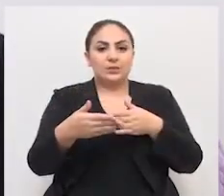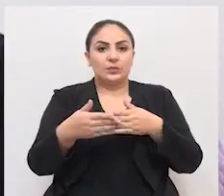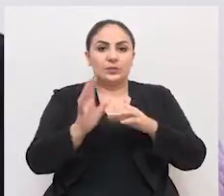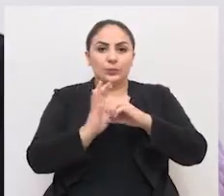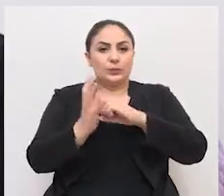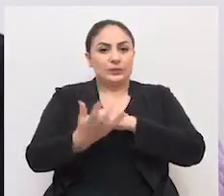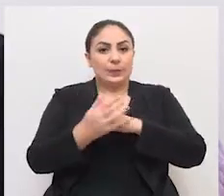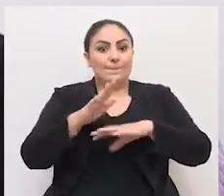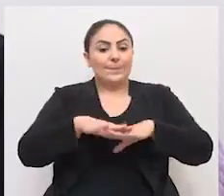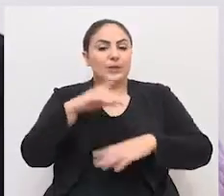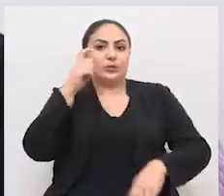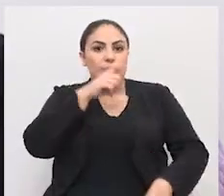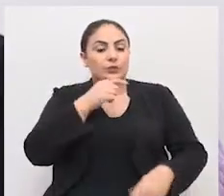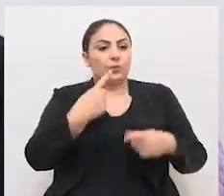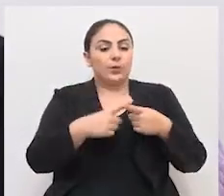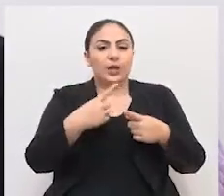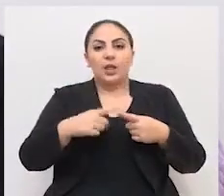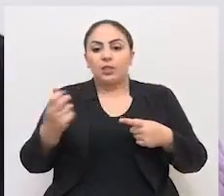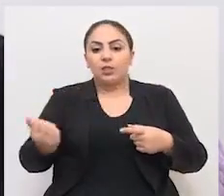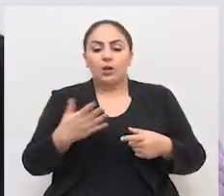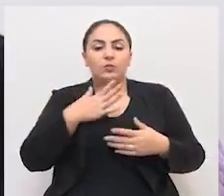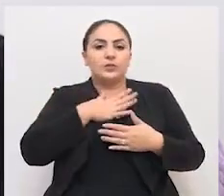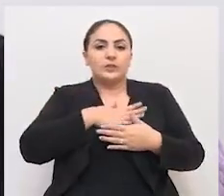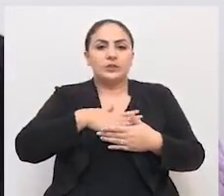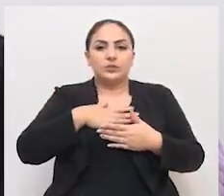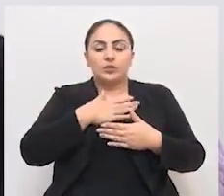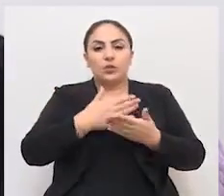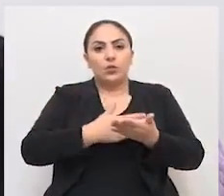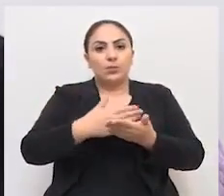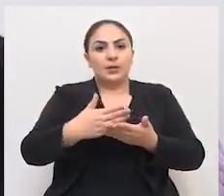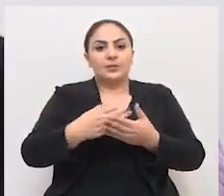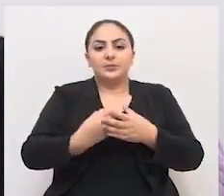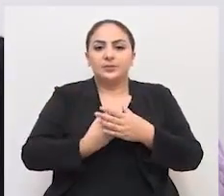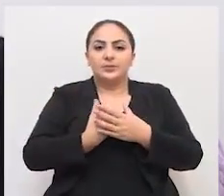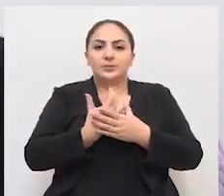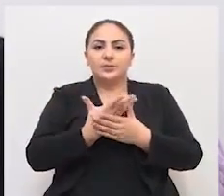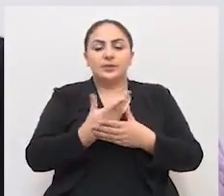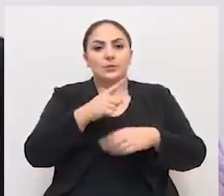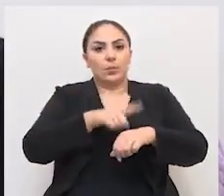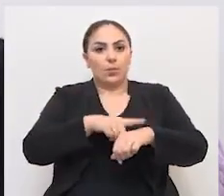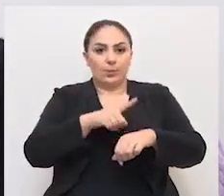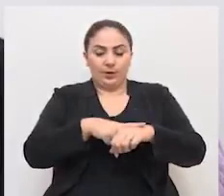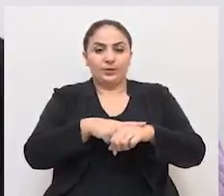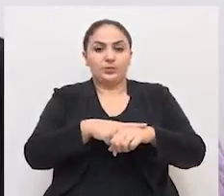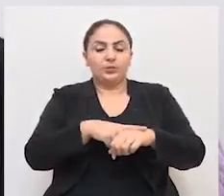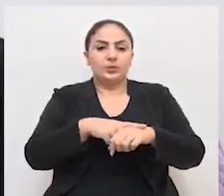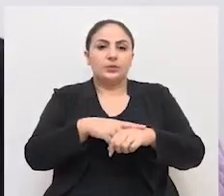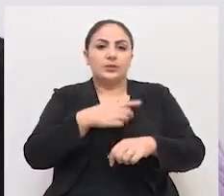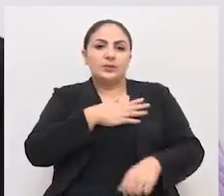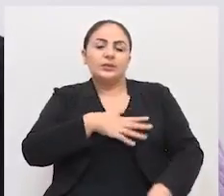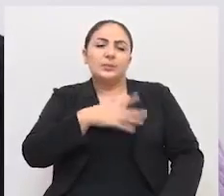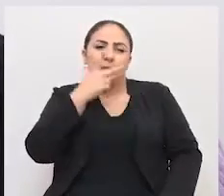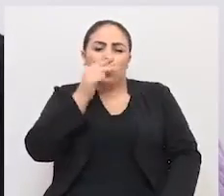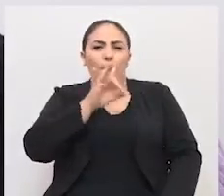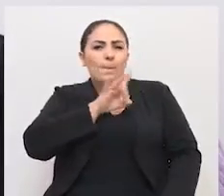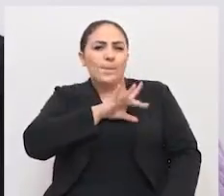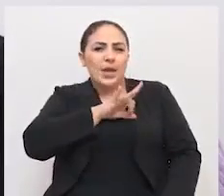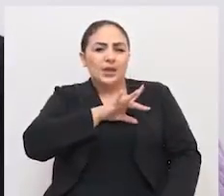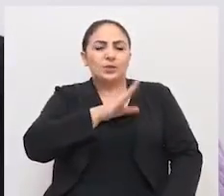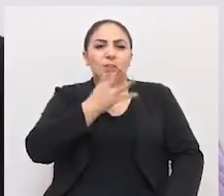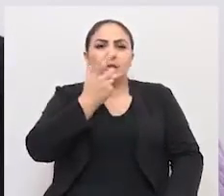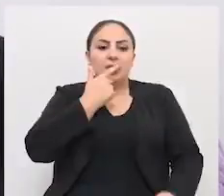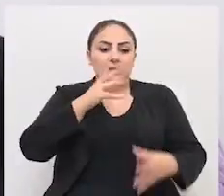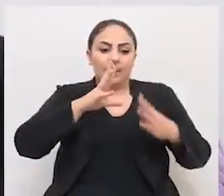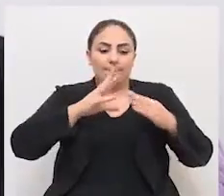mais delicado ainda, porque são novos sentimentos que estão aflorando nesse momento. Sentimentos de medo